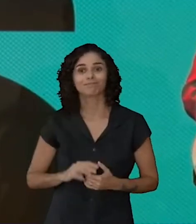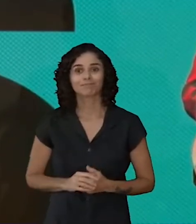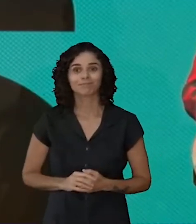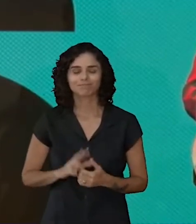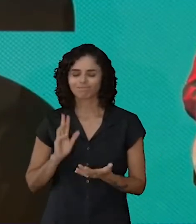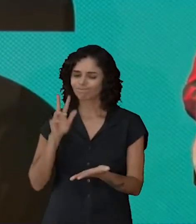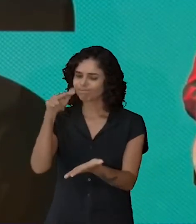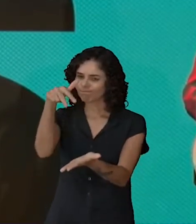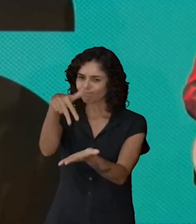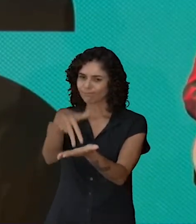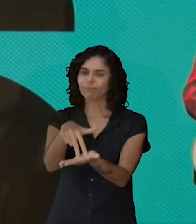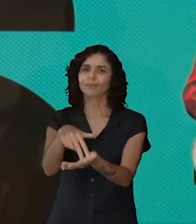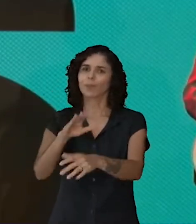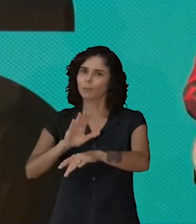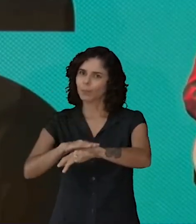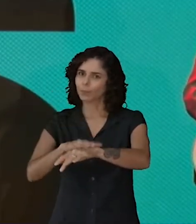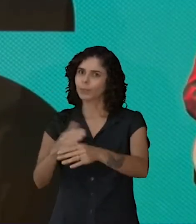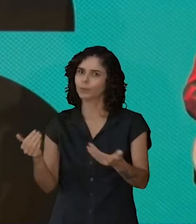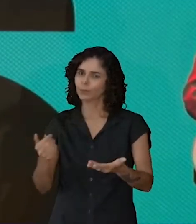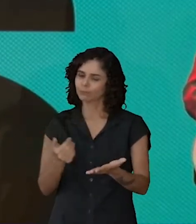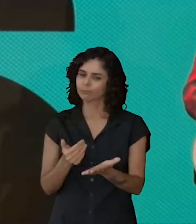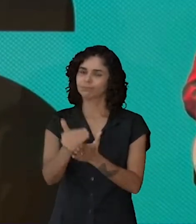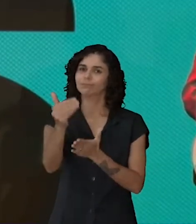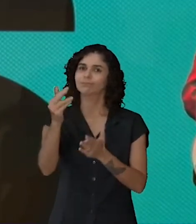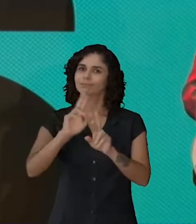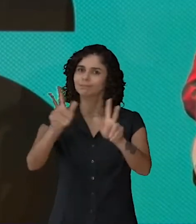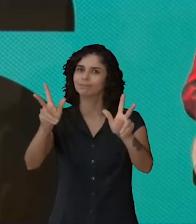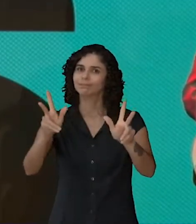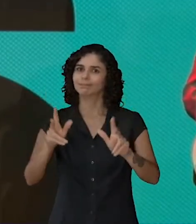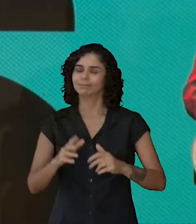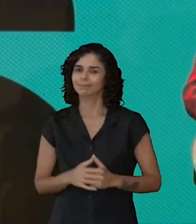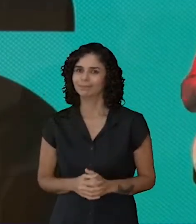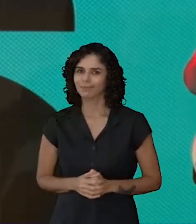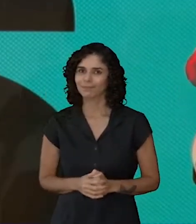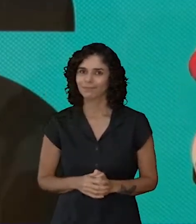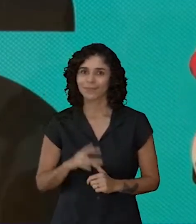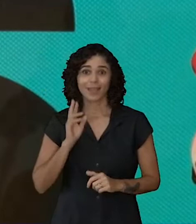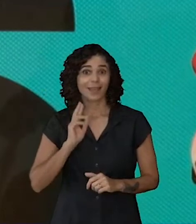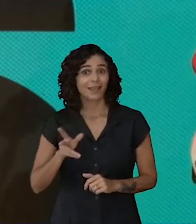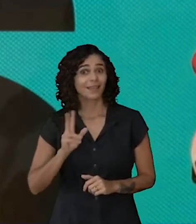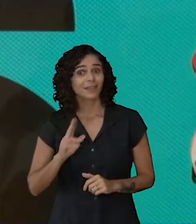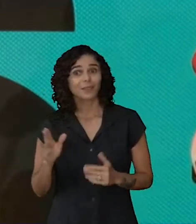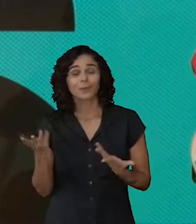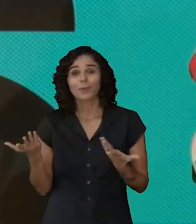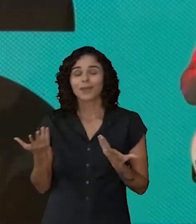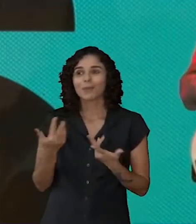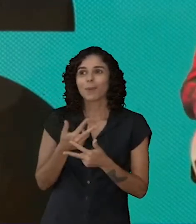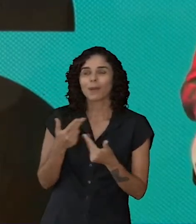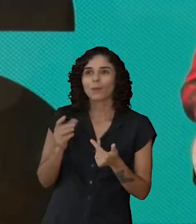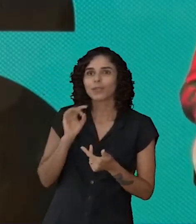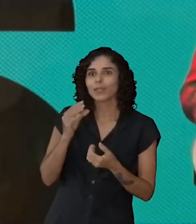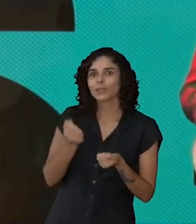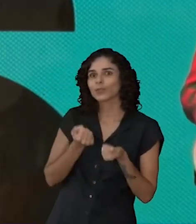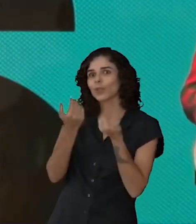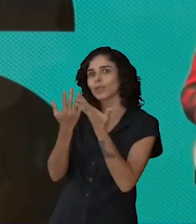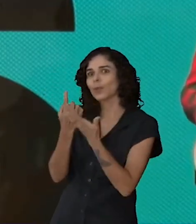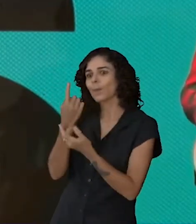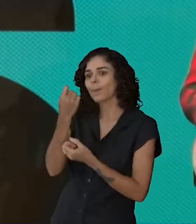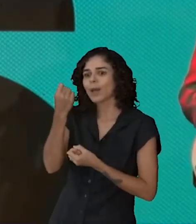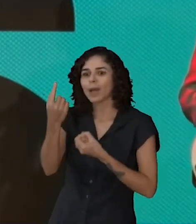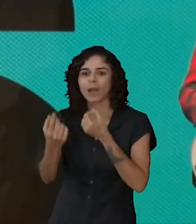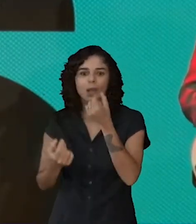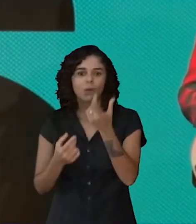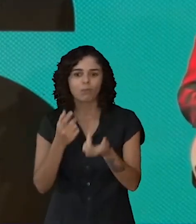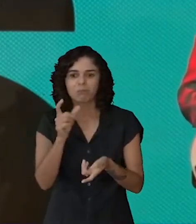Está mais do que na hora. Porque isso não é algo que Deus deu para alguns, Ele deu para a igreja. É